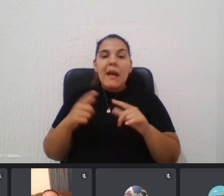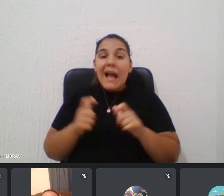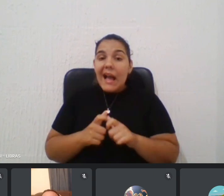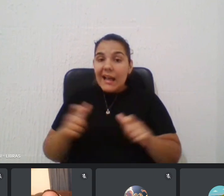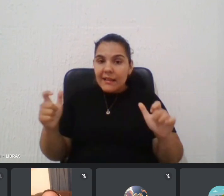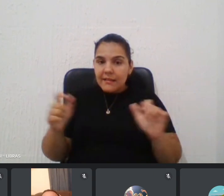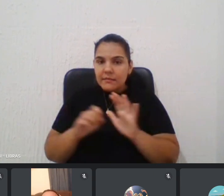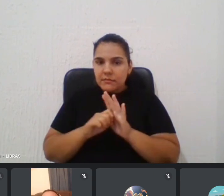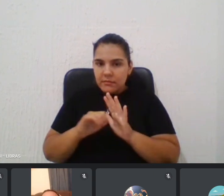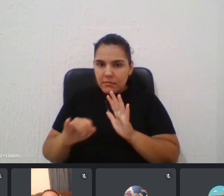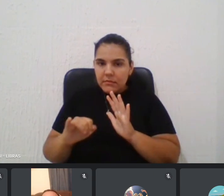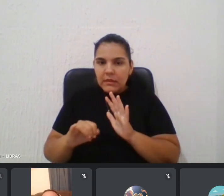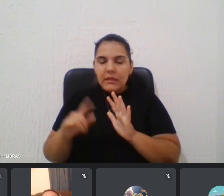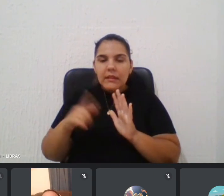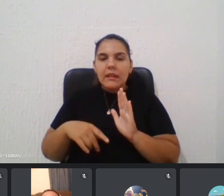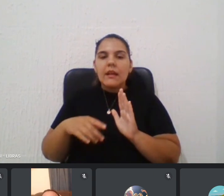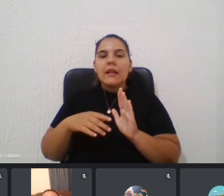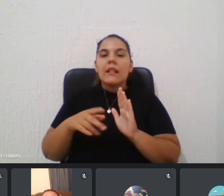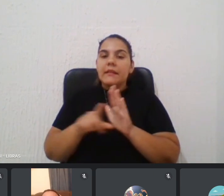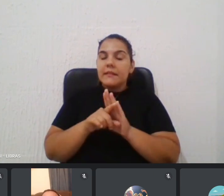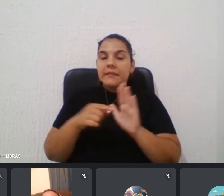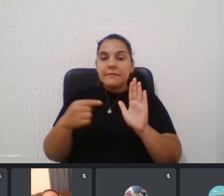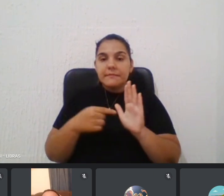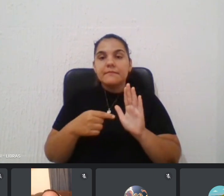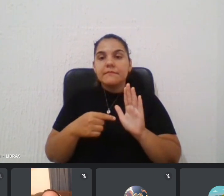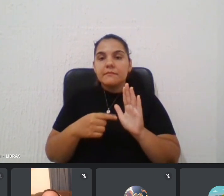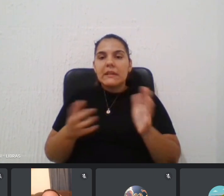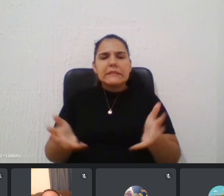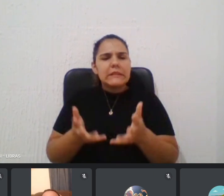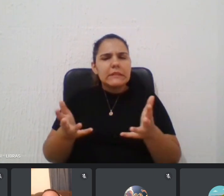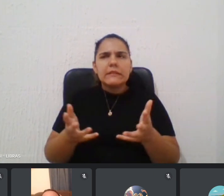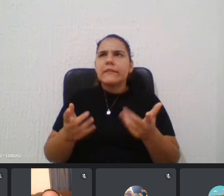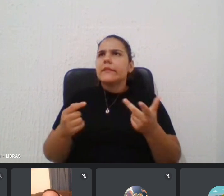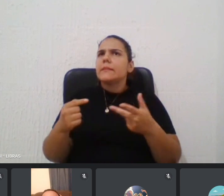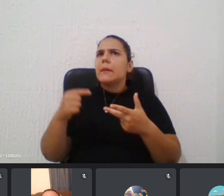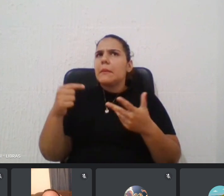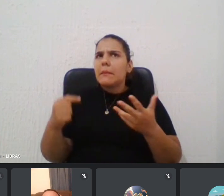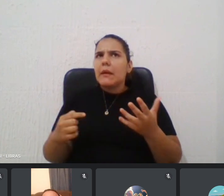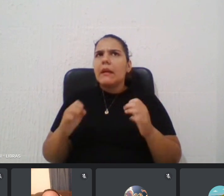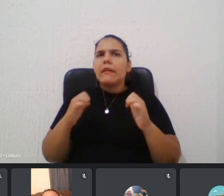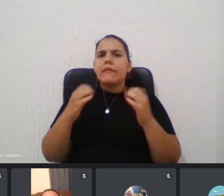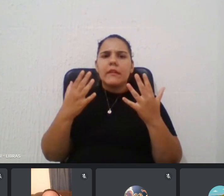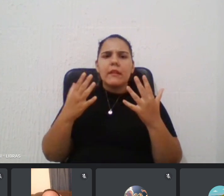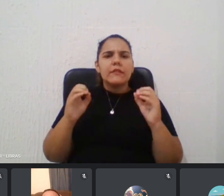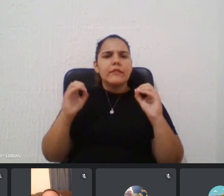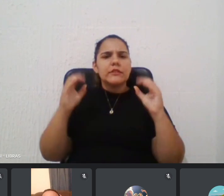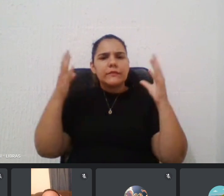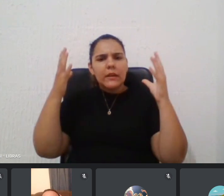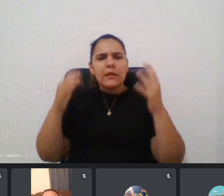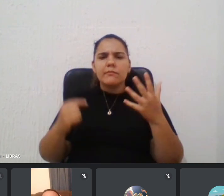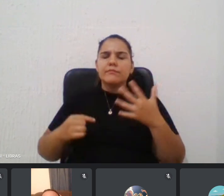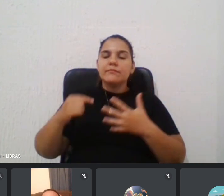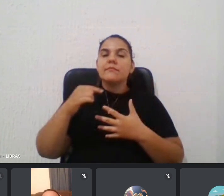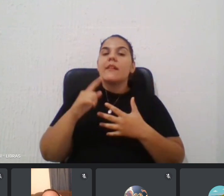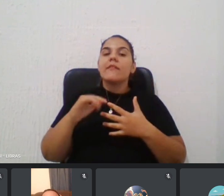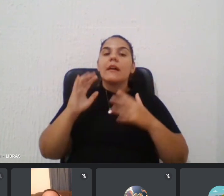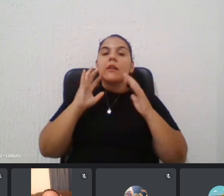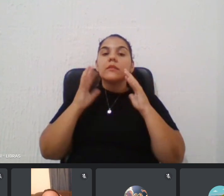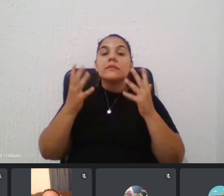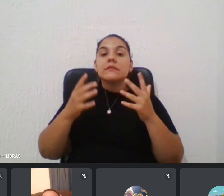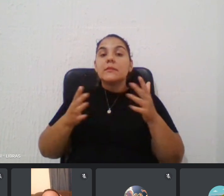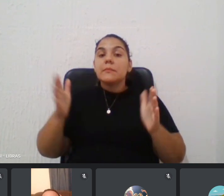da Paula Gustavo, por exemplo, para incentivação de circulação, de eventos, de festival, é para acontecer no decorrer de